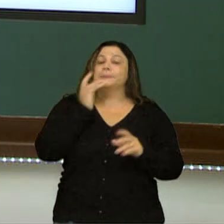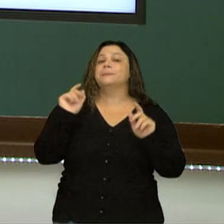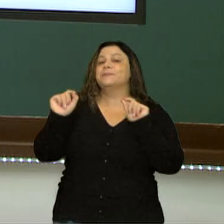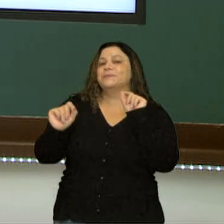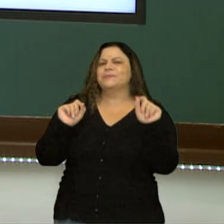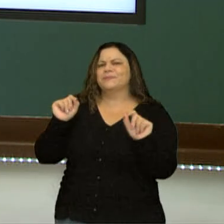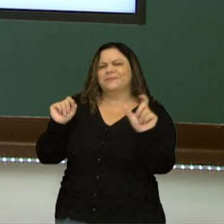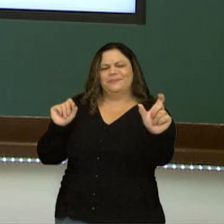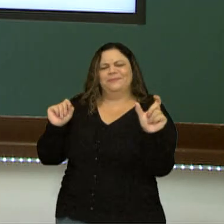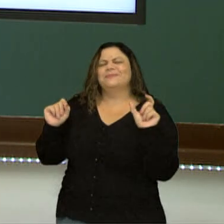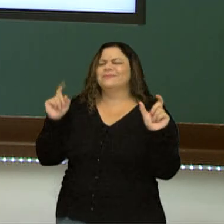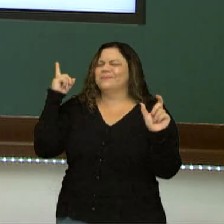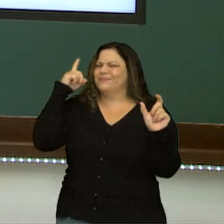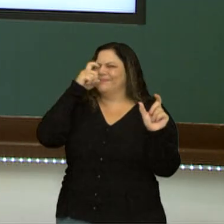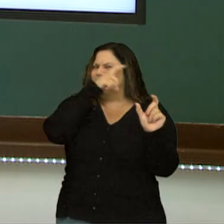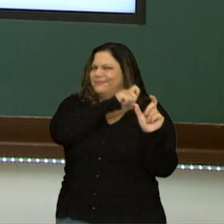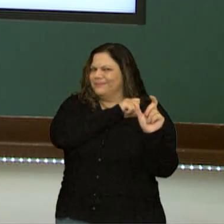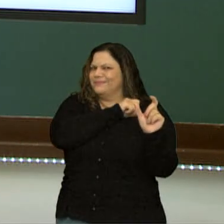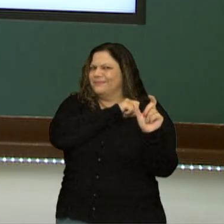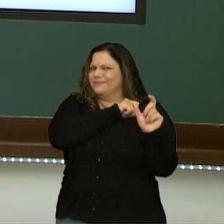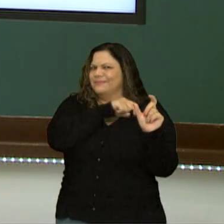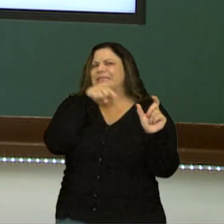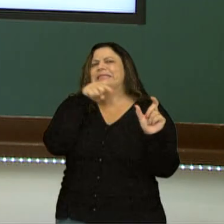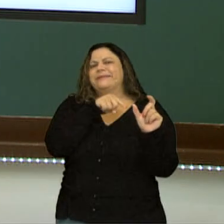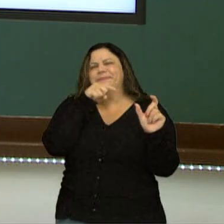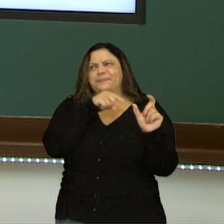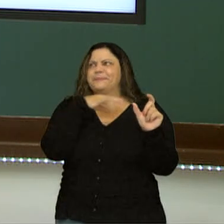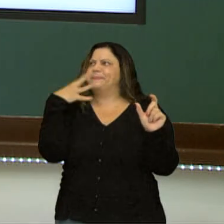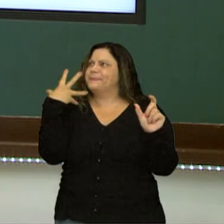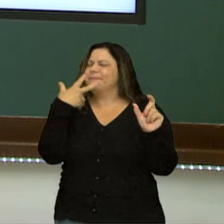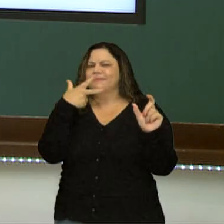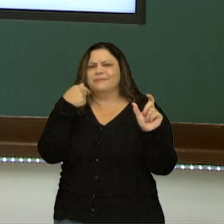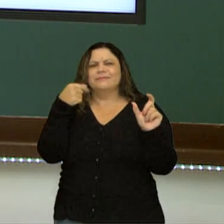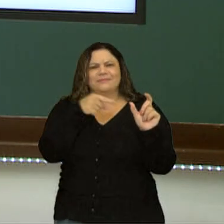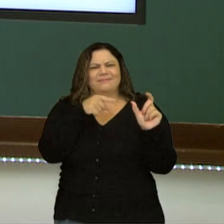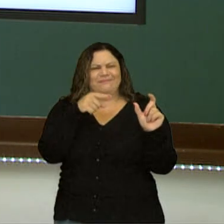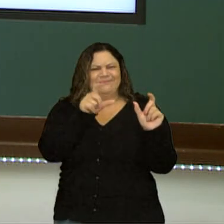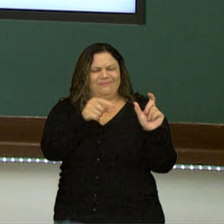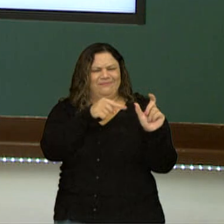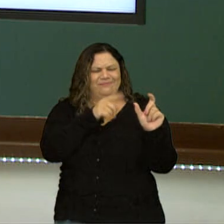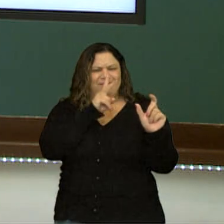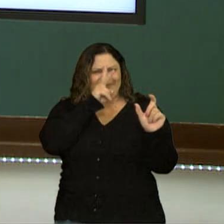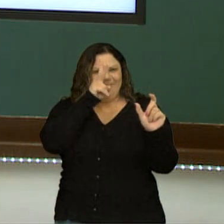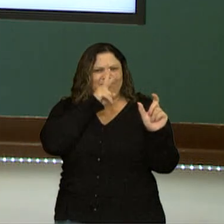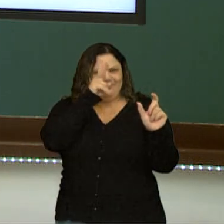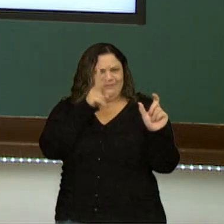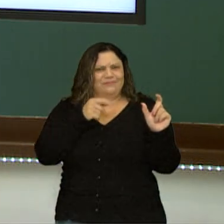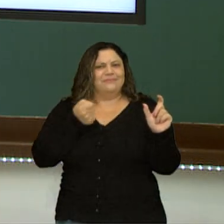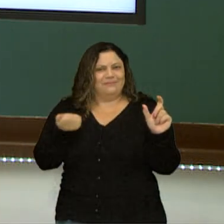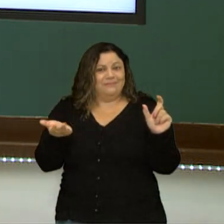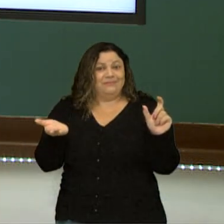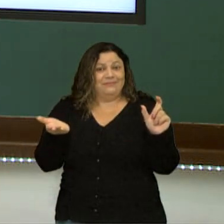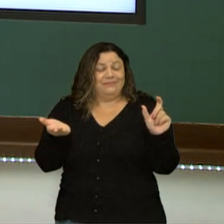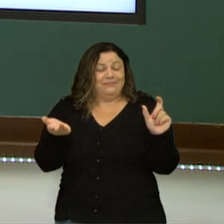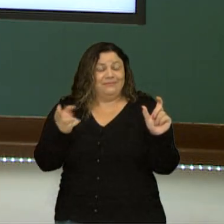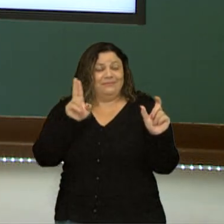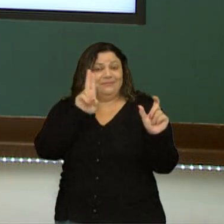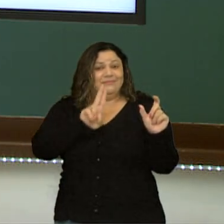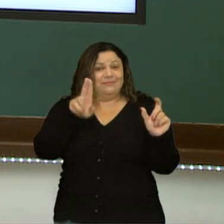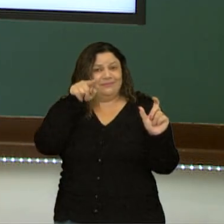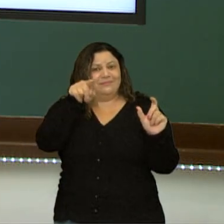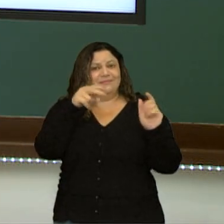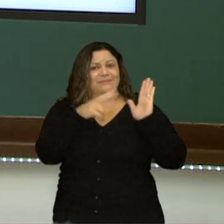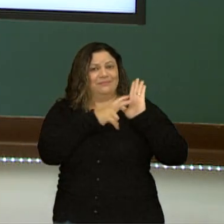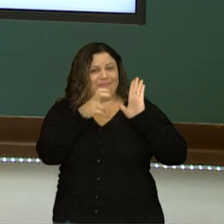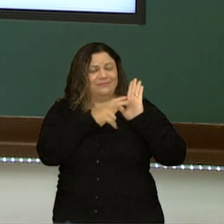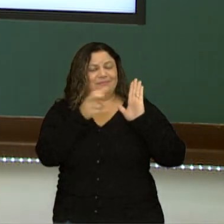Palavra difícil, né? Mas é bonita, né? Preâmbulo. Palavra forte, imponente, hein? Usa no teu vocabulário no dia a dia aí,